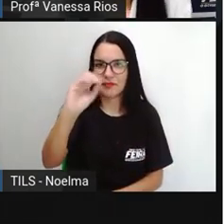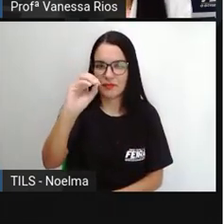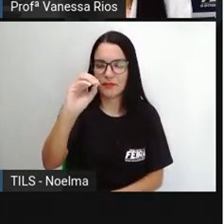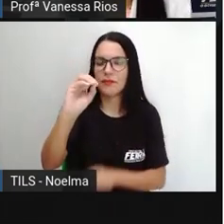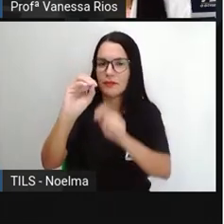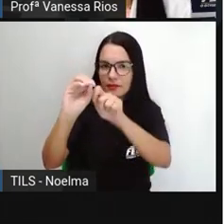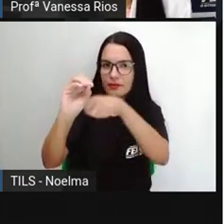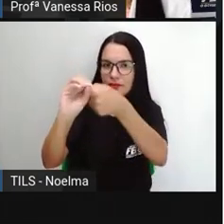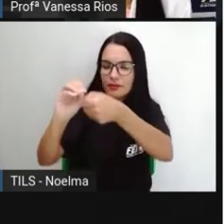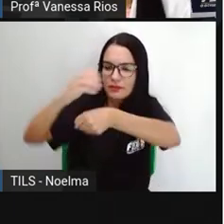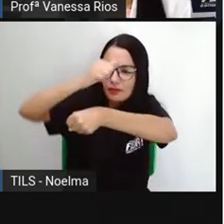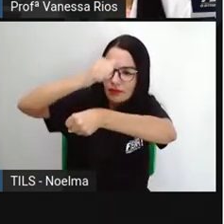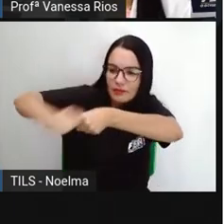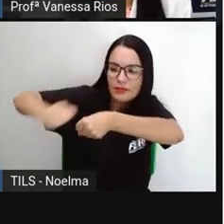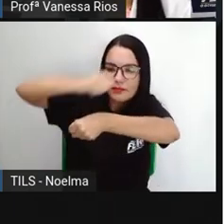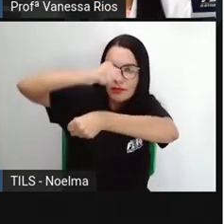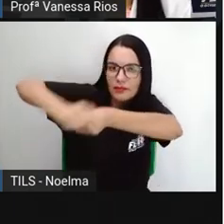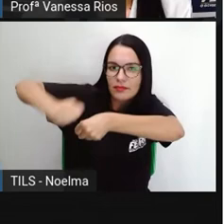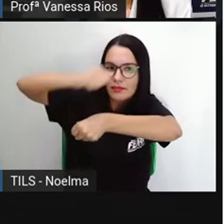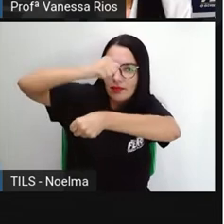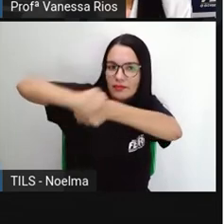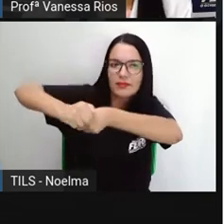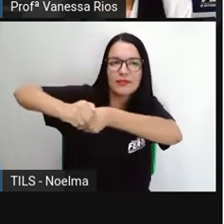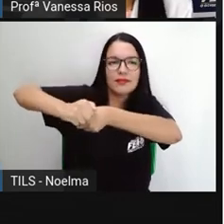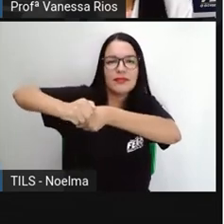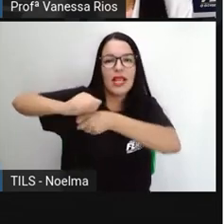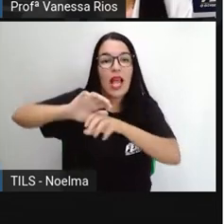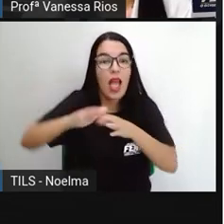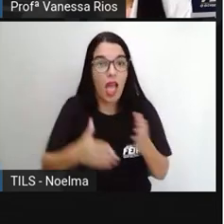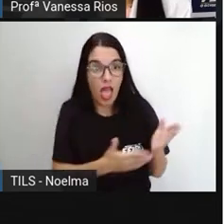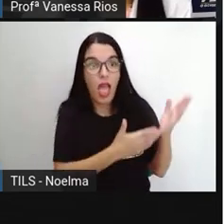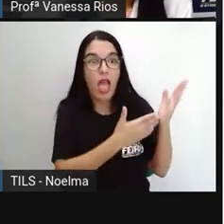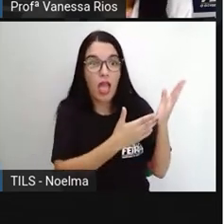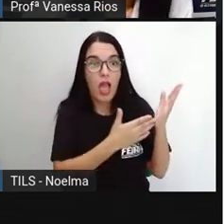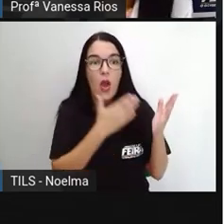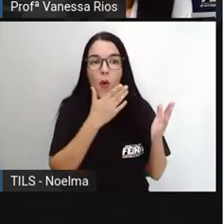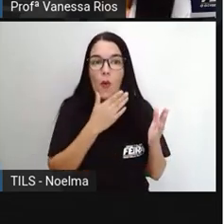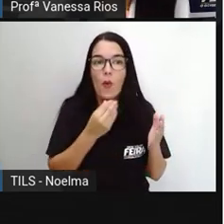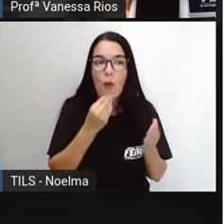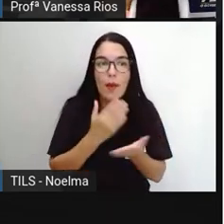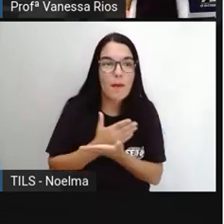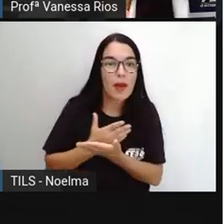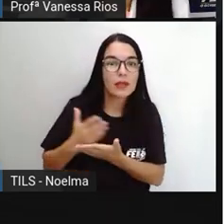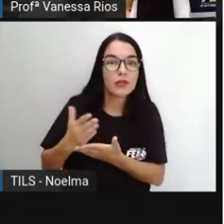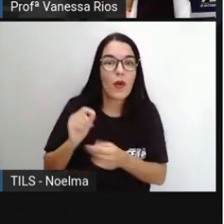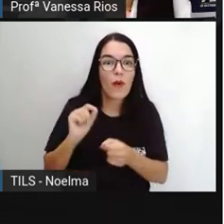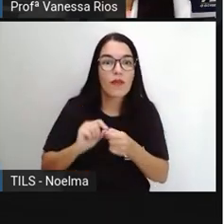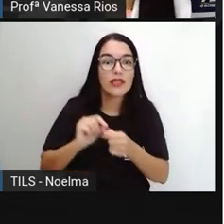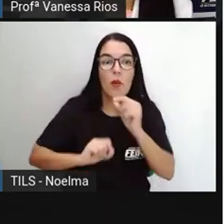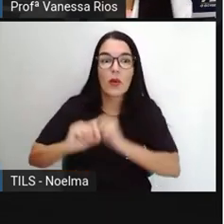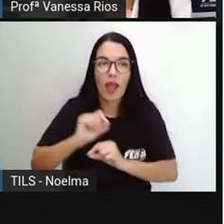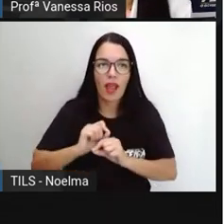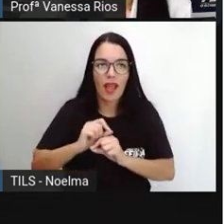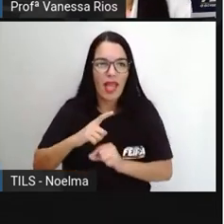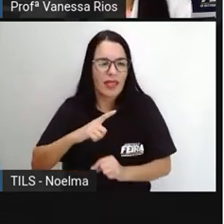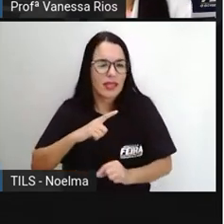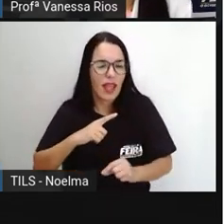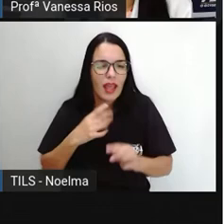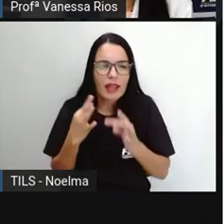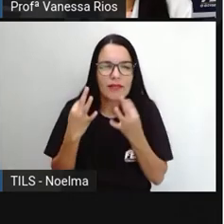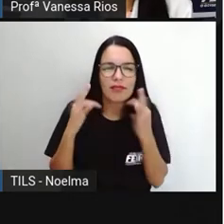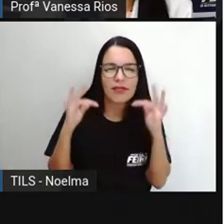O homem passou a dominar técnicas da agricultura e também de criação de animais, passou a